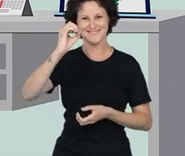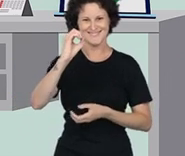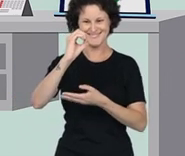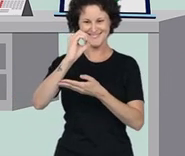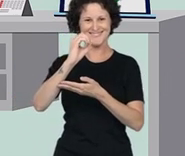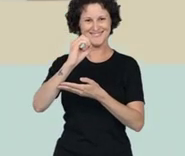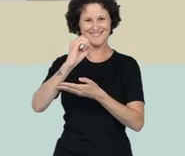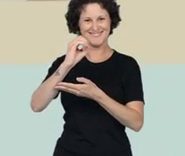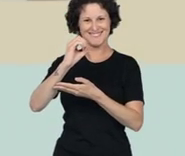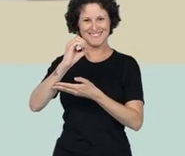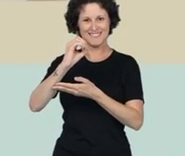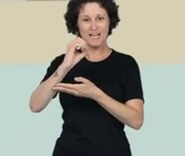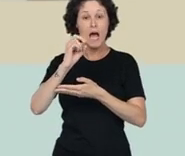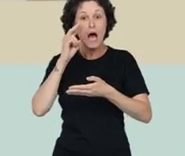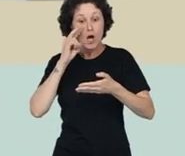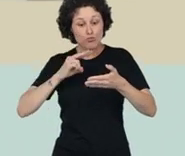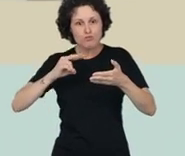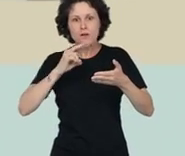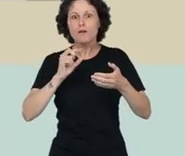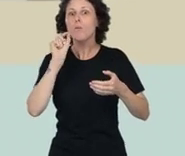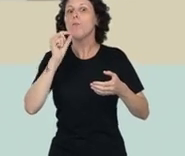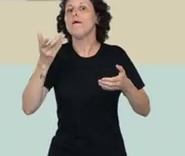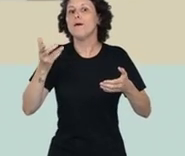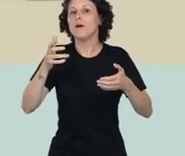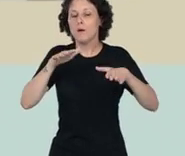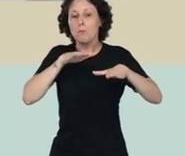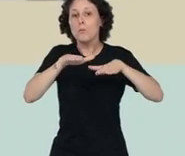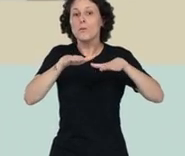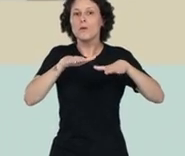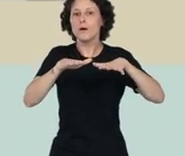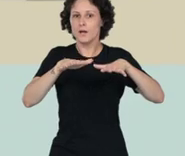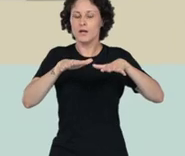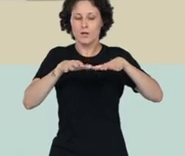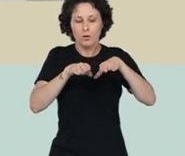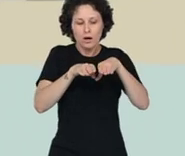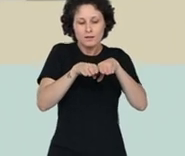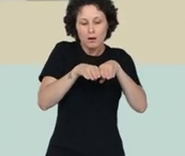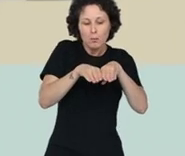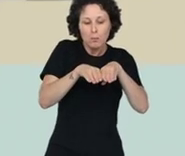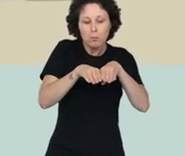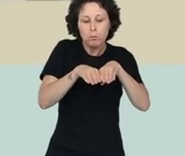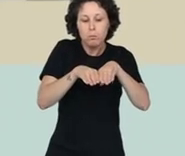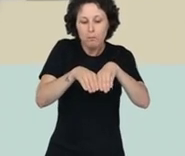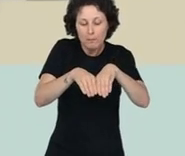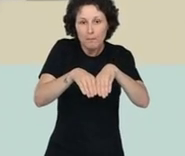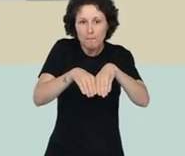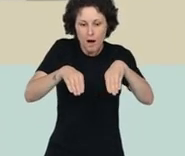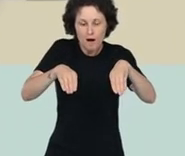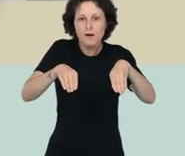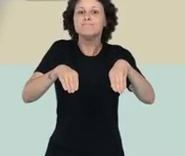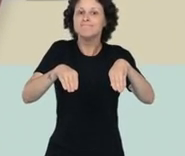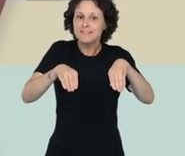aqui, ó. Aqui nós podemos imaginar o movimento divergente, é quando as placas se